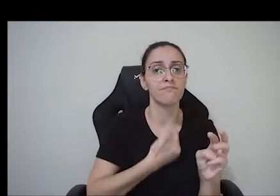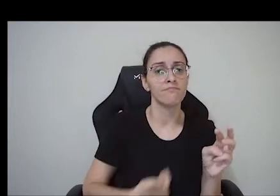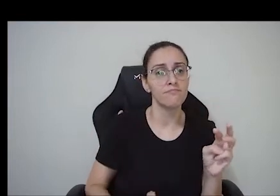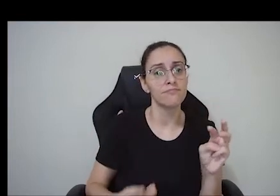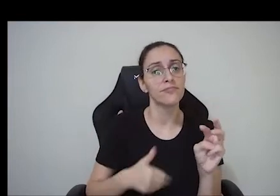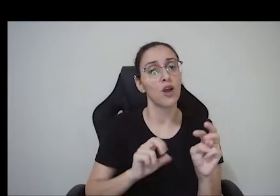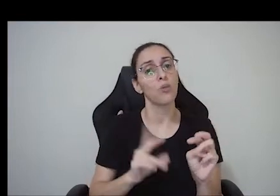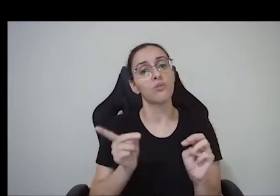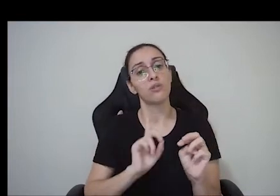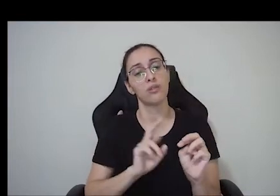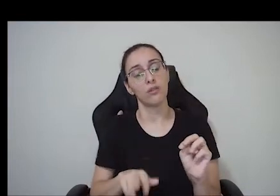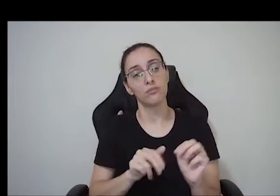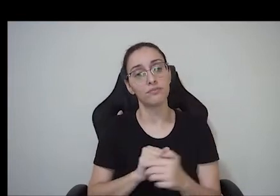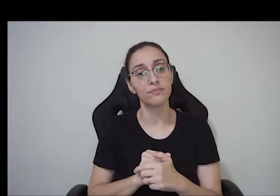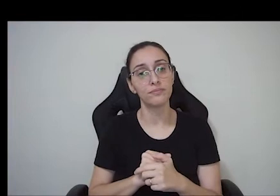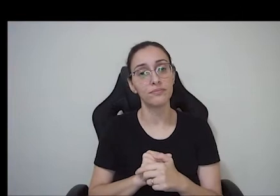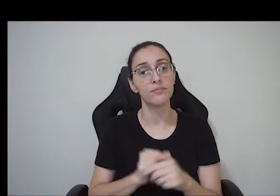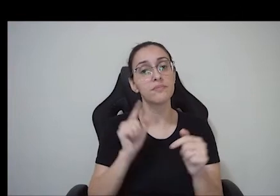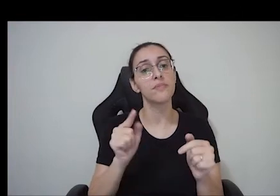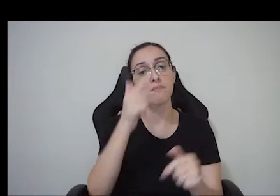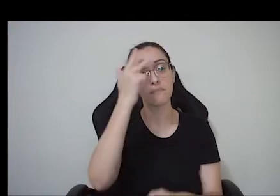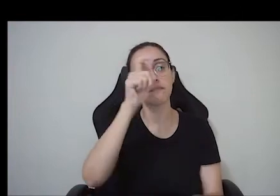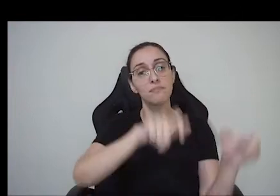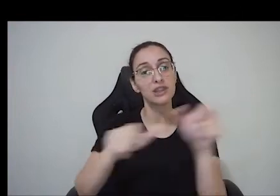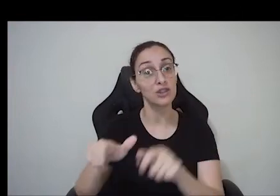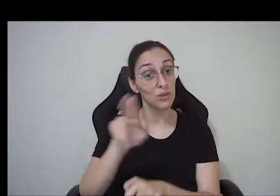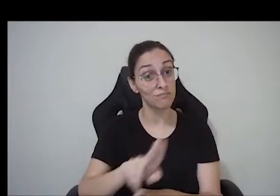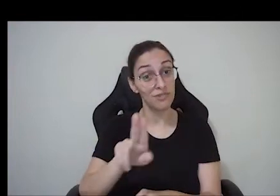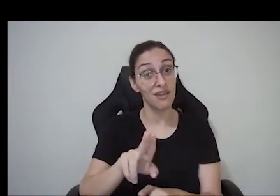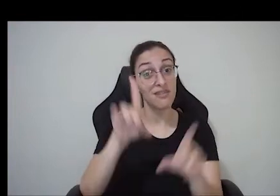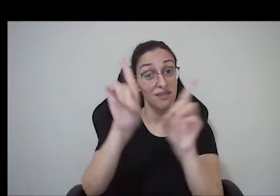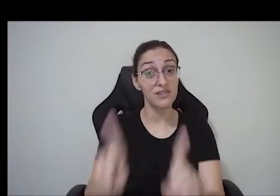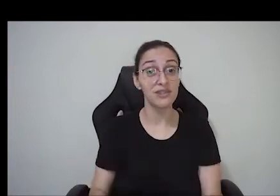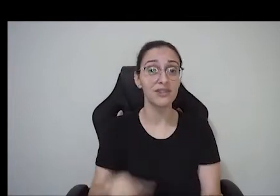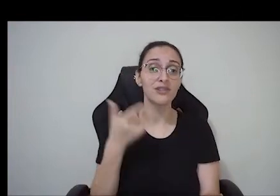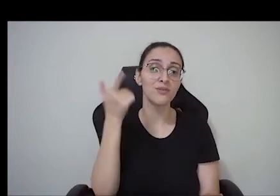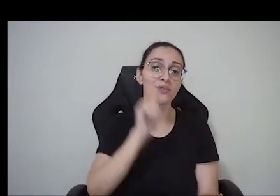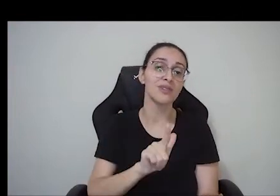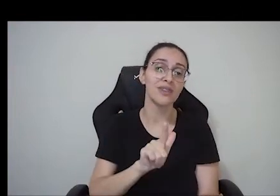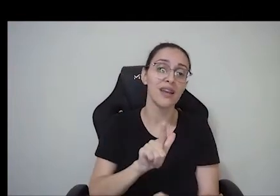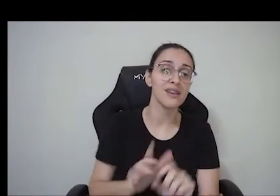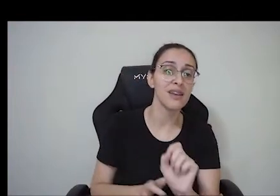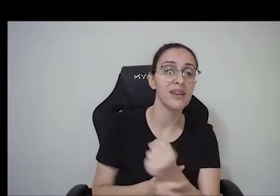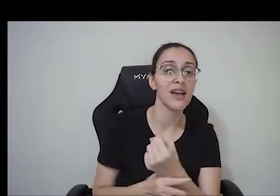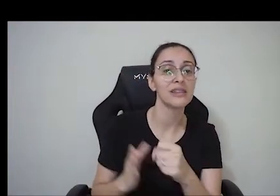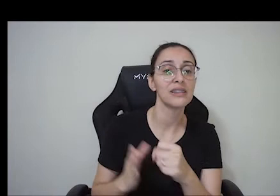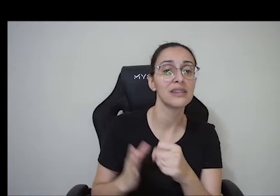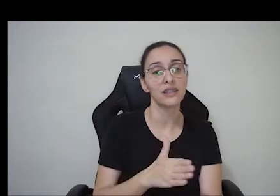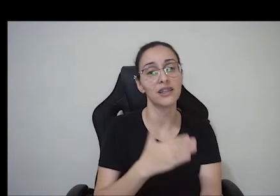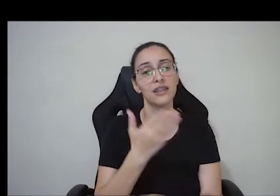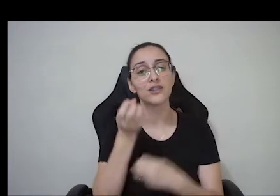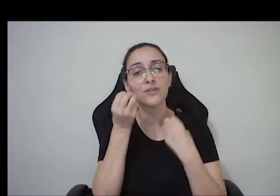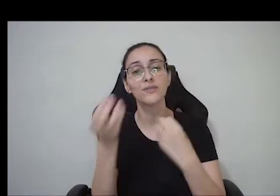governamental ou não. Para uso da pessoa com deficiência, garantindo-lhe acesso a